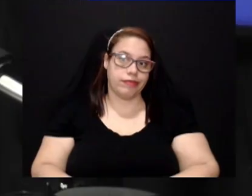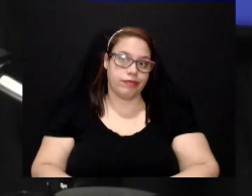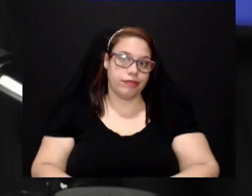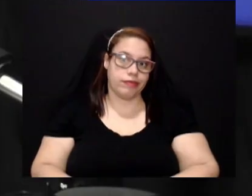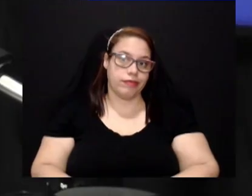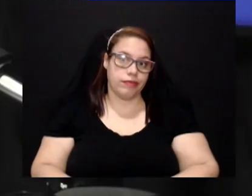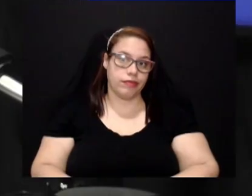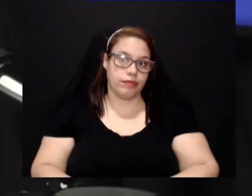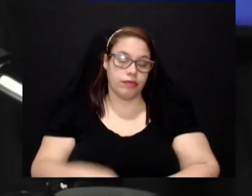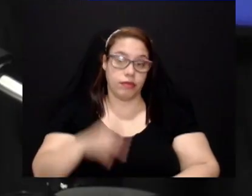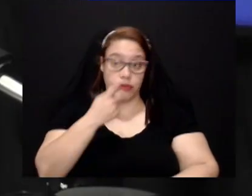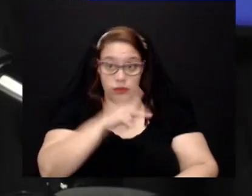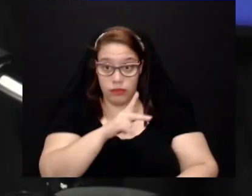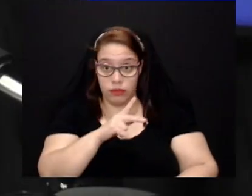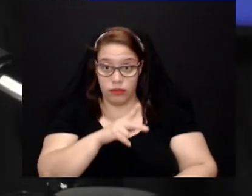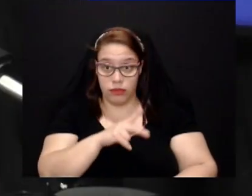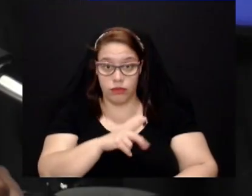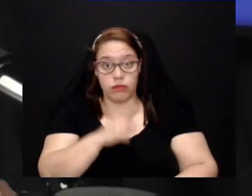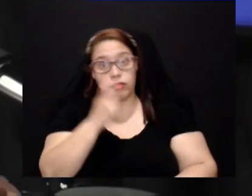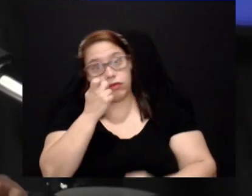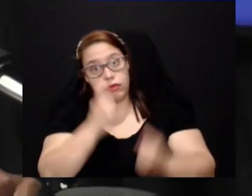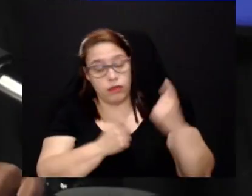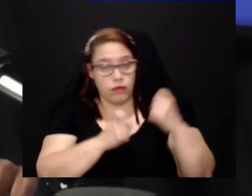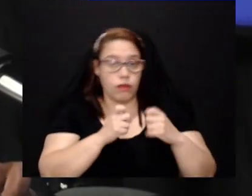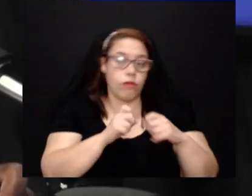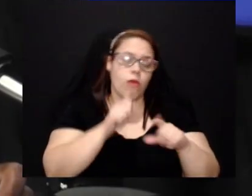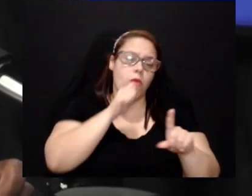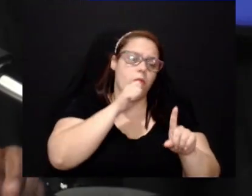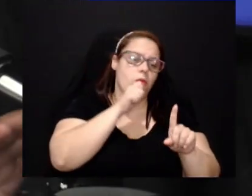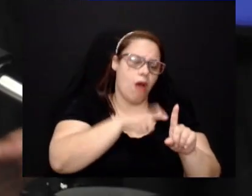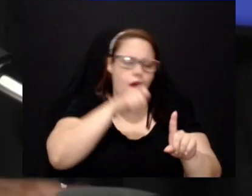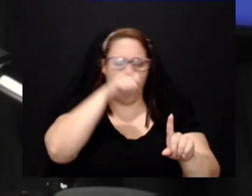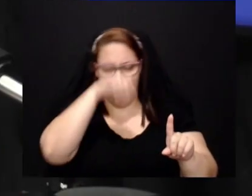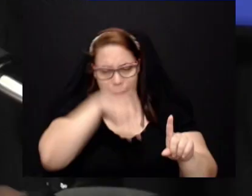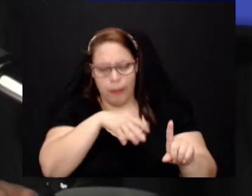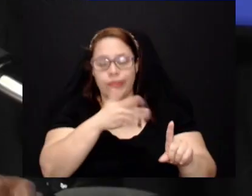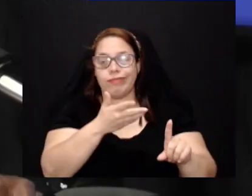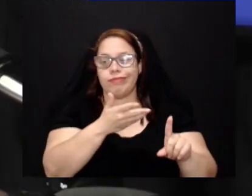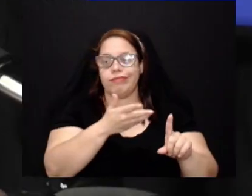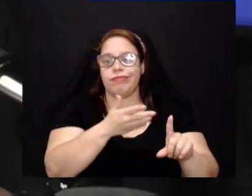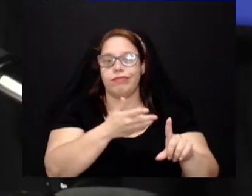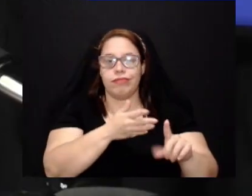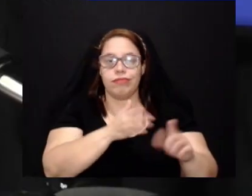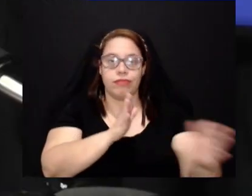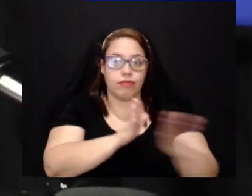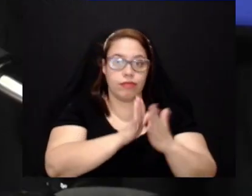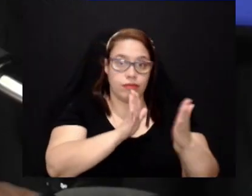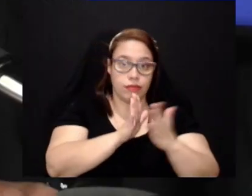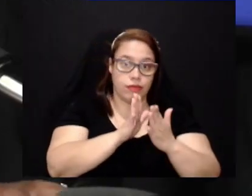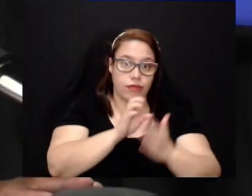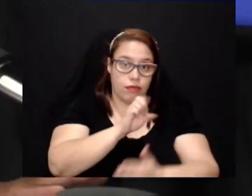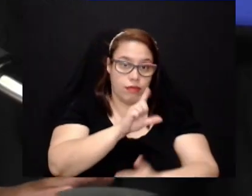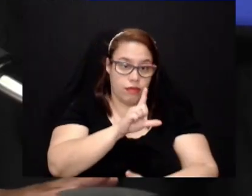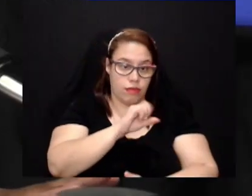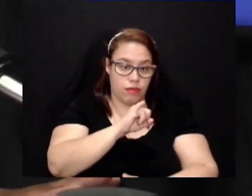Então, são microagressões, como você mencionou, que a gente enfrenta, né? Elisandra,